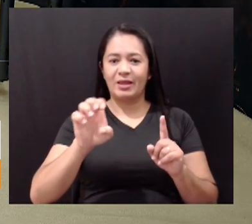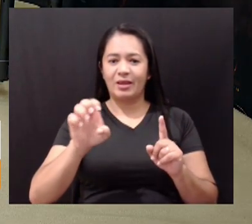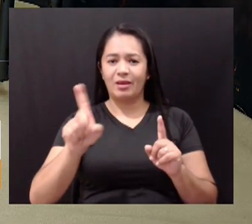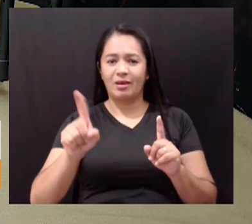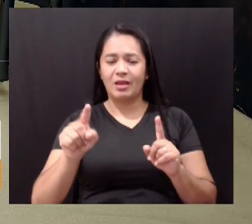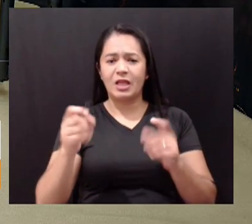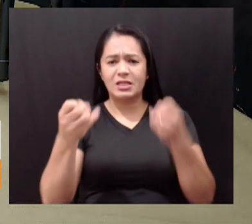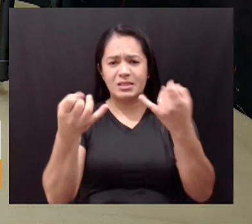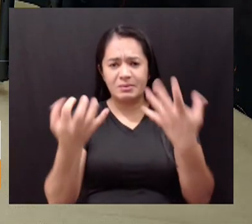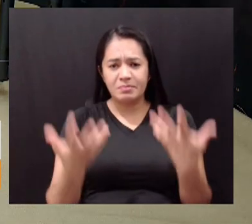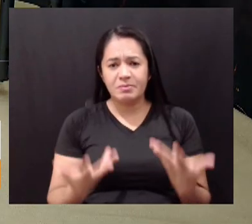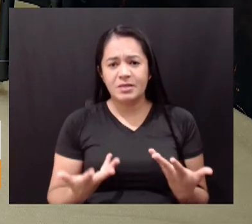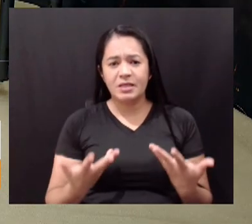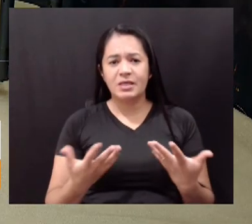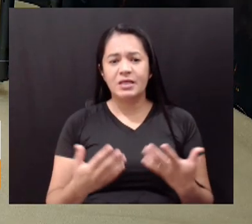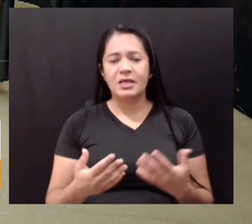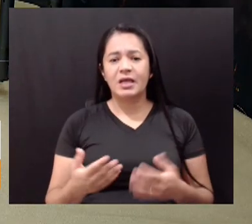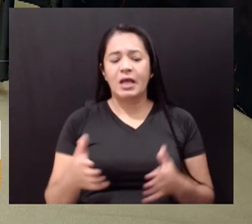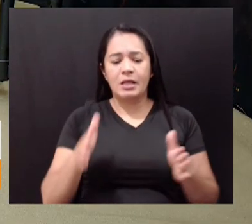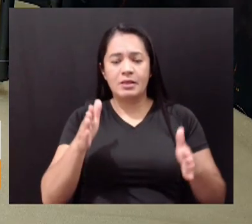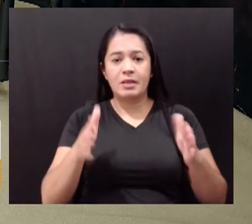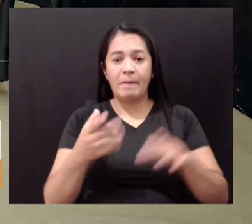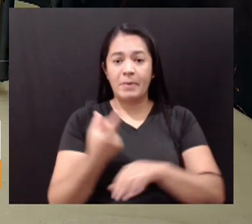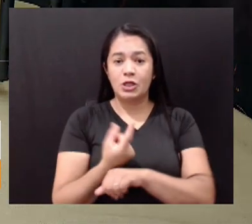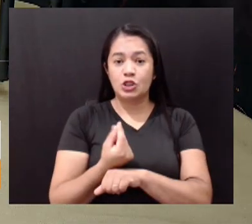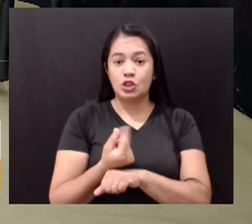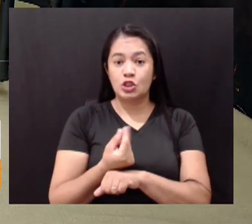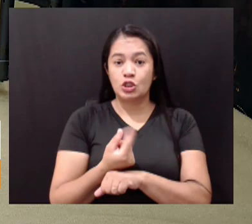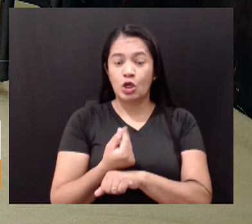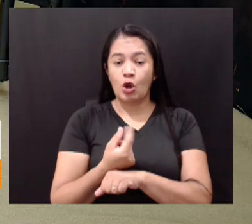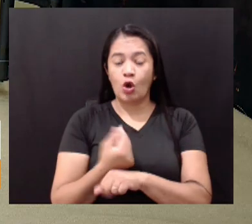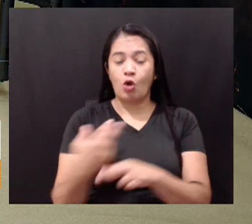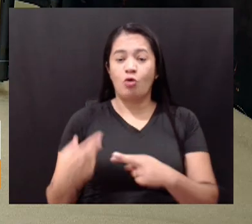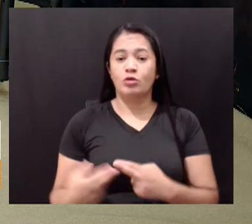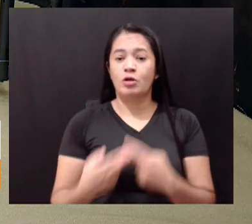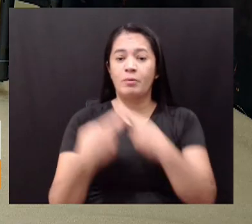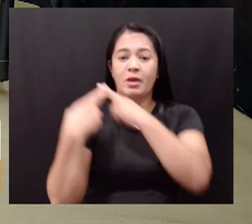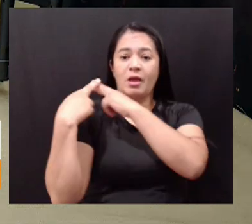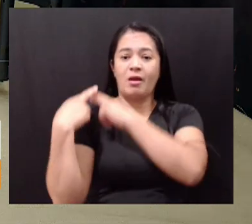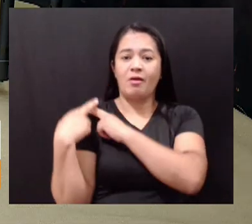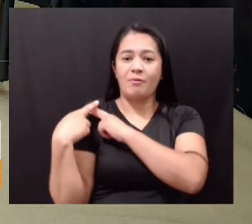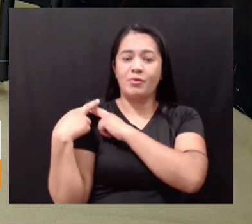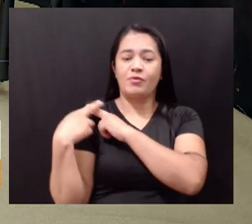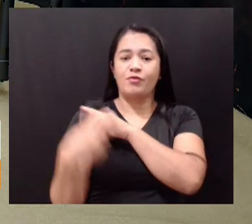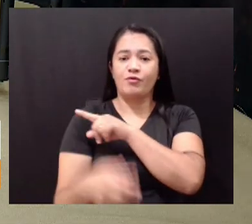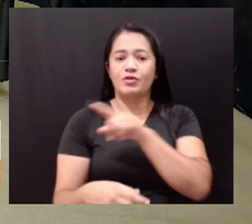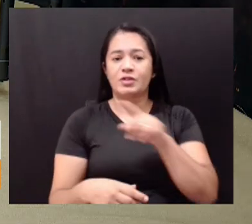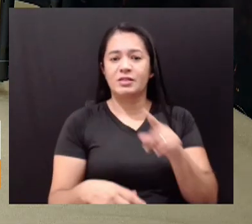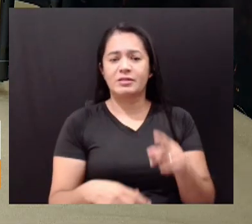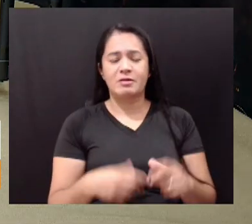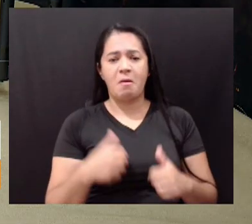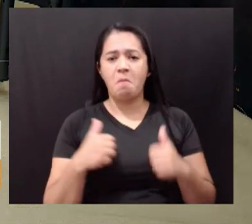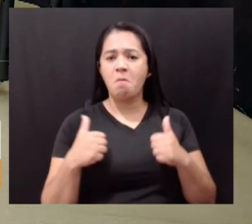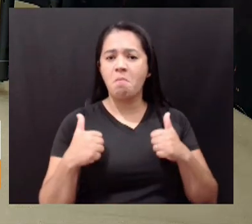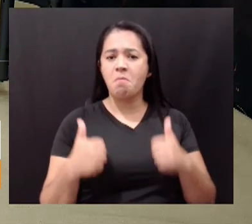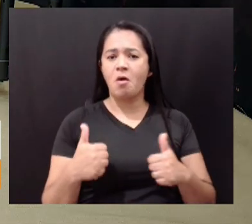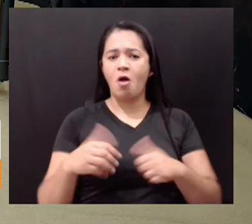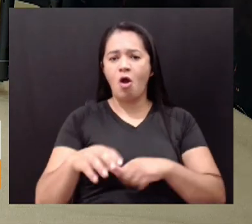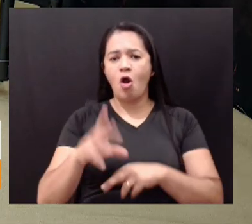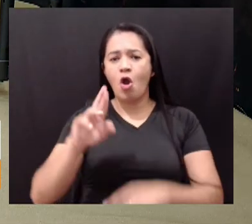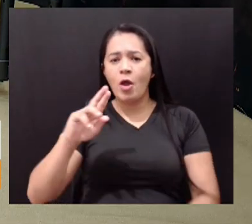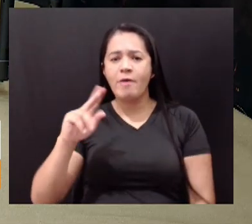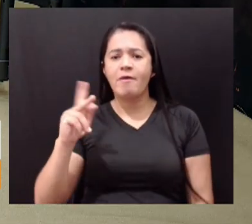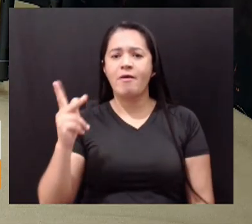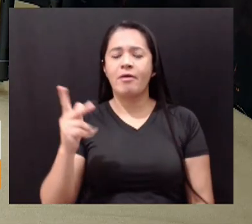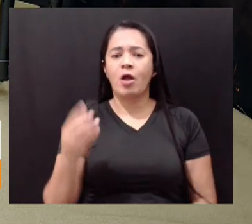de economia, na parte das responsabilidades, nessa parte que você manda muito bem, que é recursos humanos, como é que é